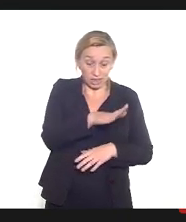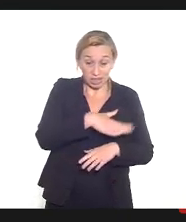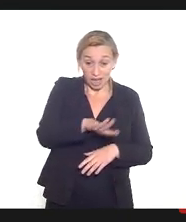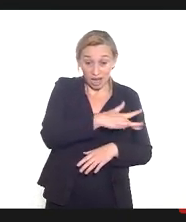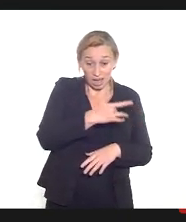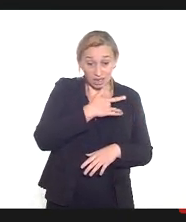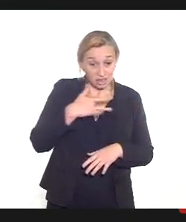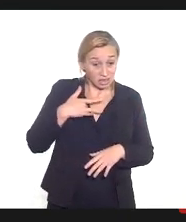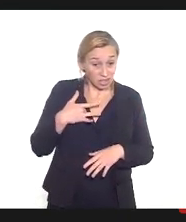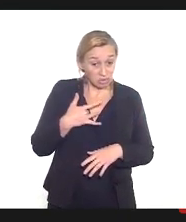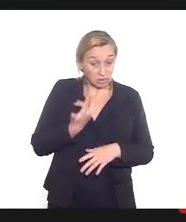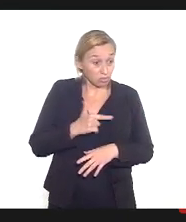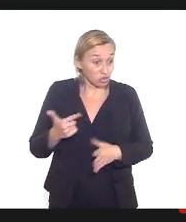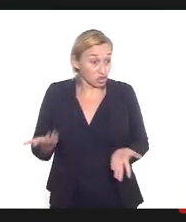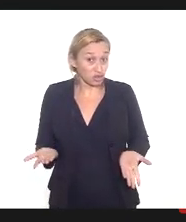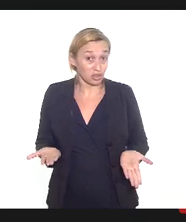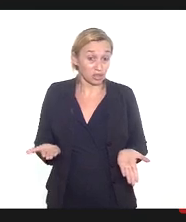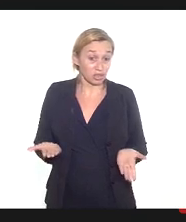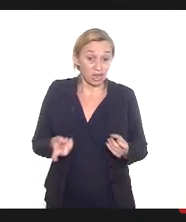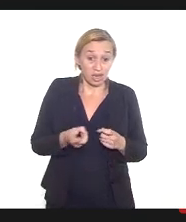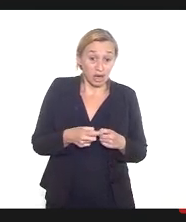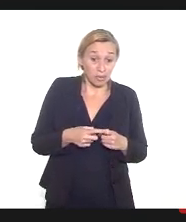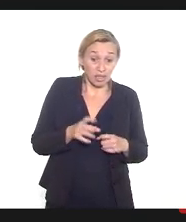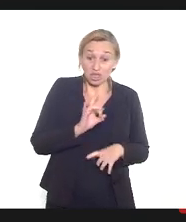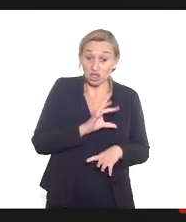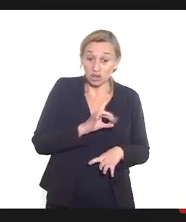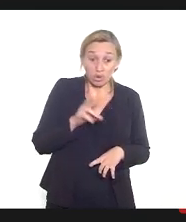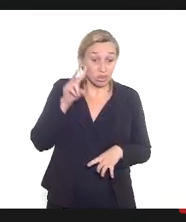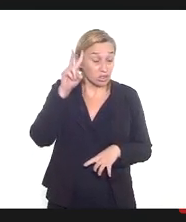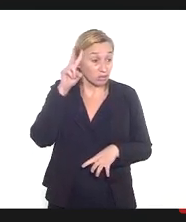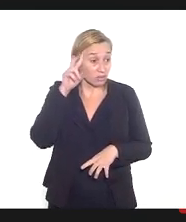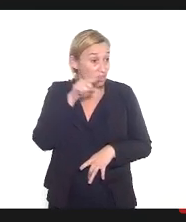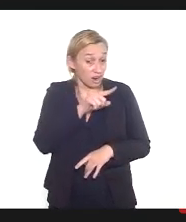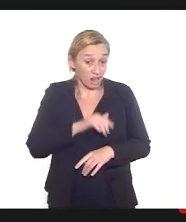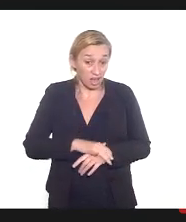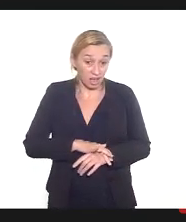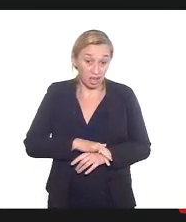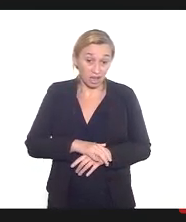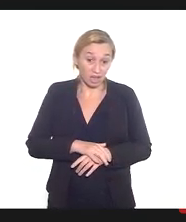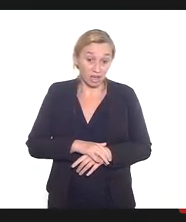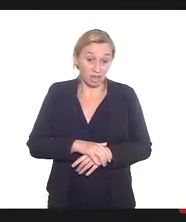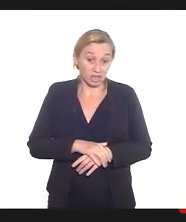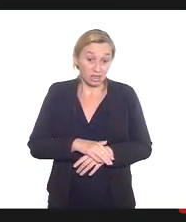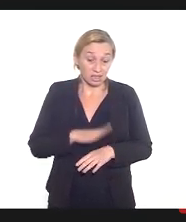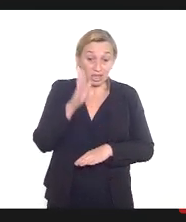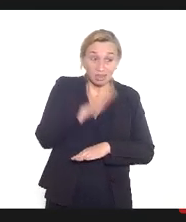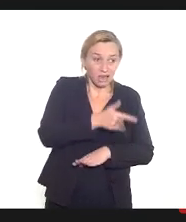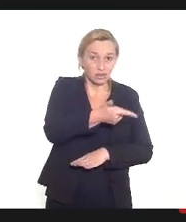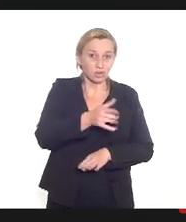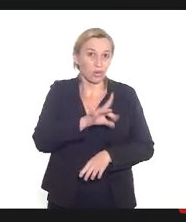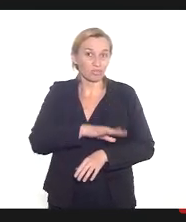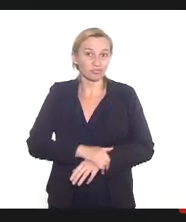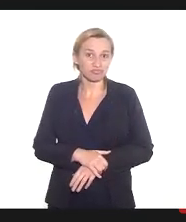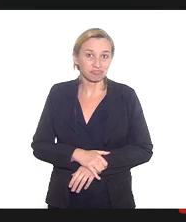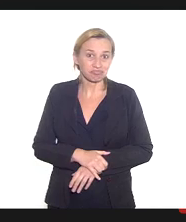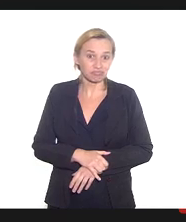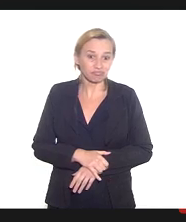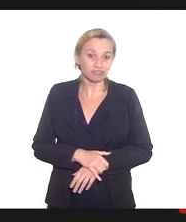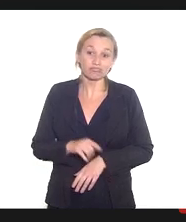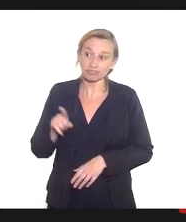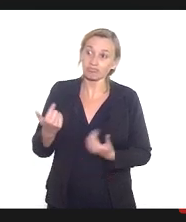diabético nenhum né A médica só estaria lá segunda-feira com a parte da tarde né